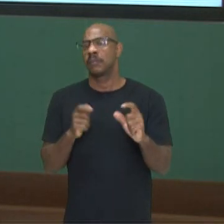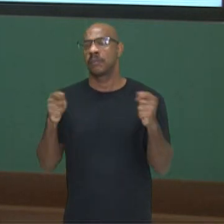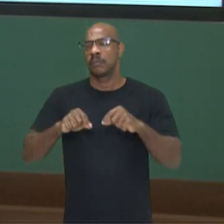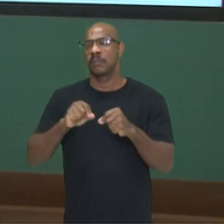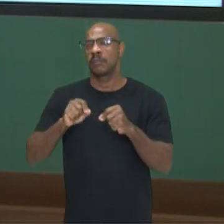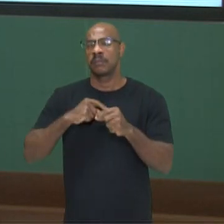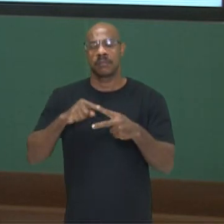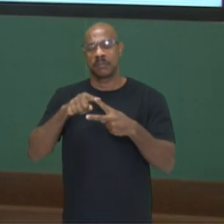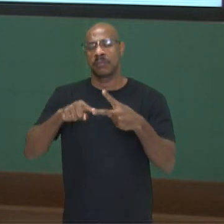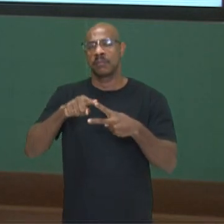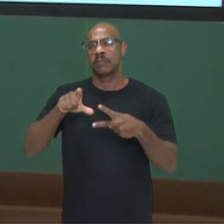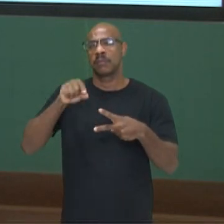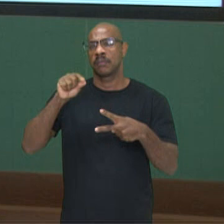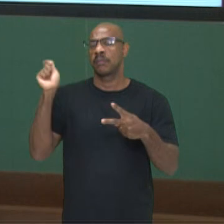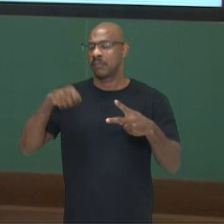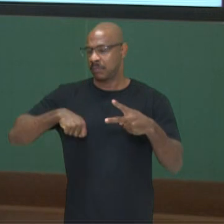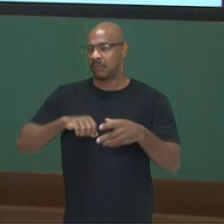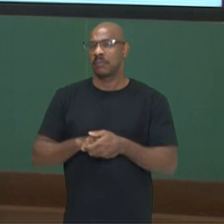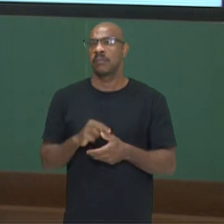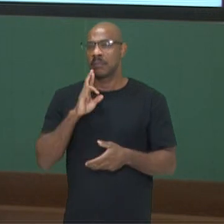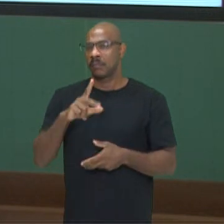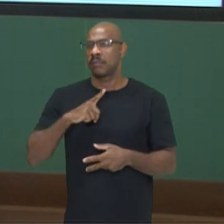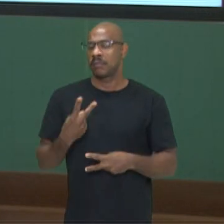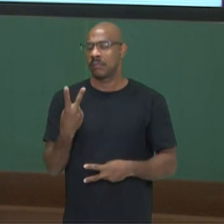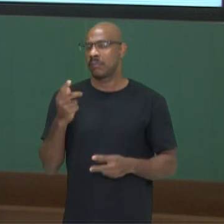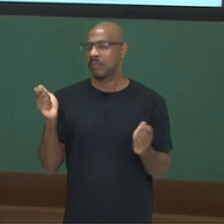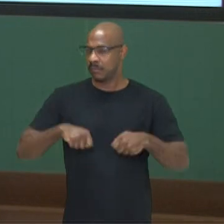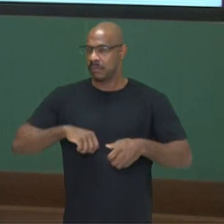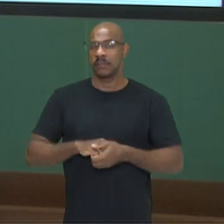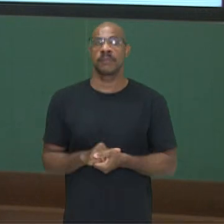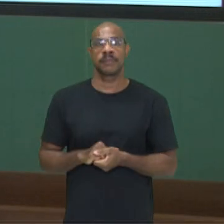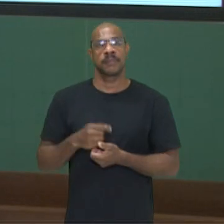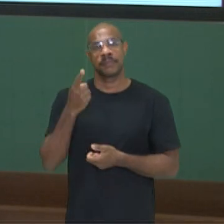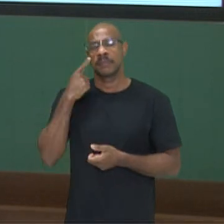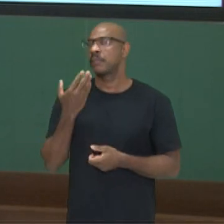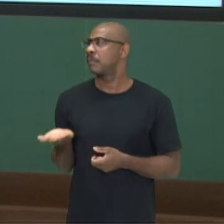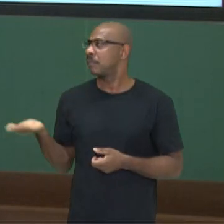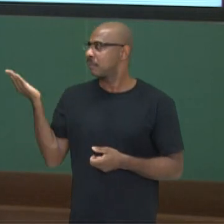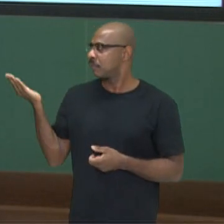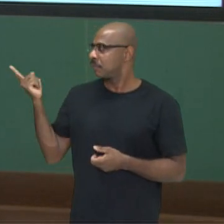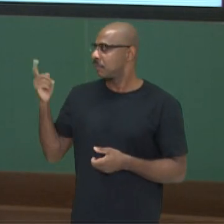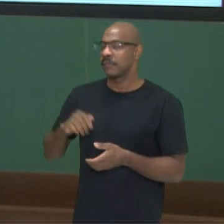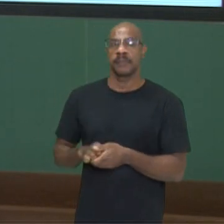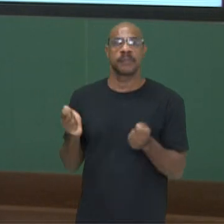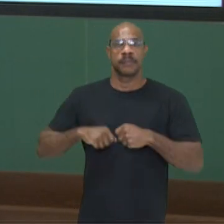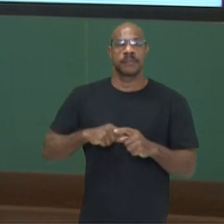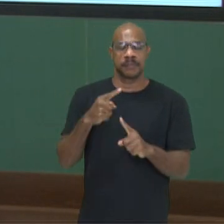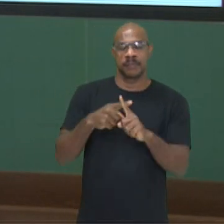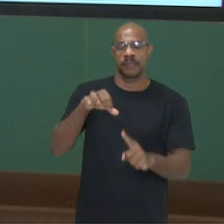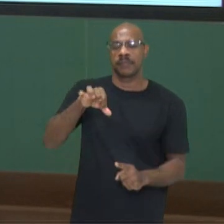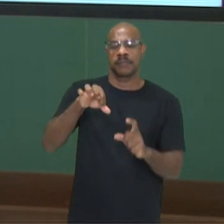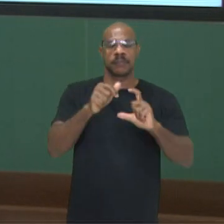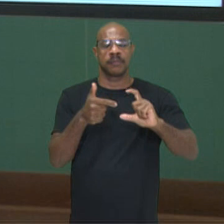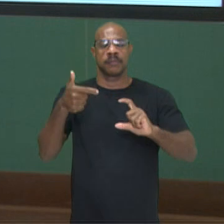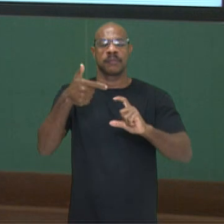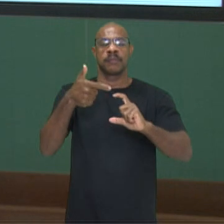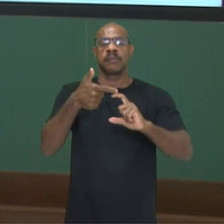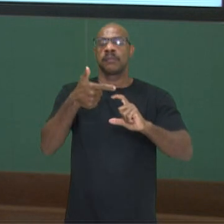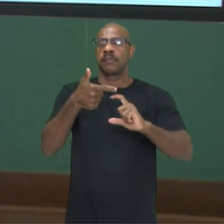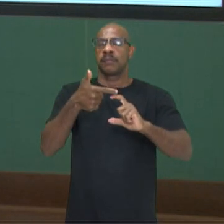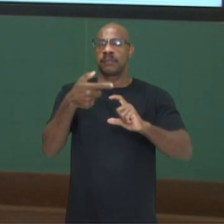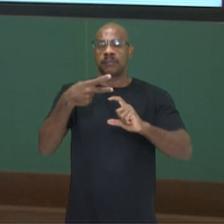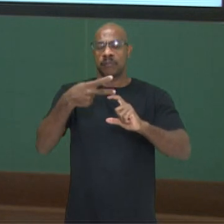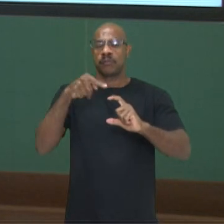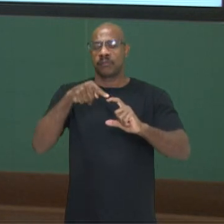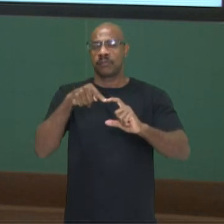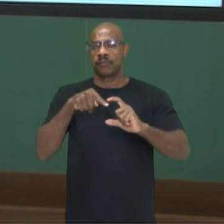ter duas soluções, duas respostas? Bom, nós podemos fazer mais 9 ao quadrado. Se fizermos